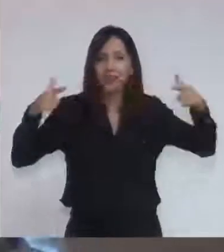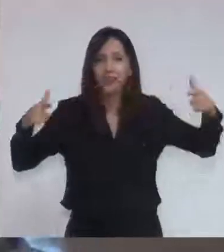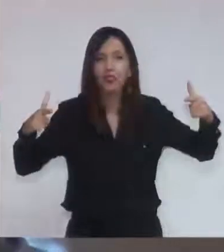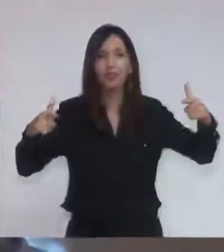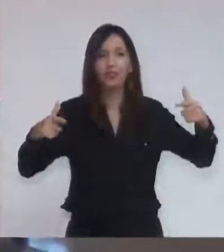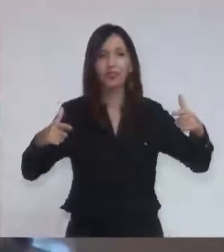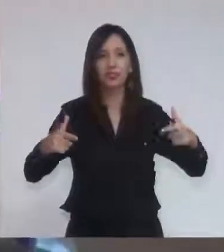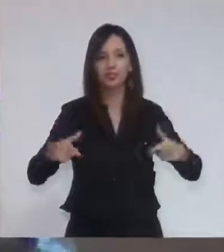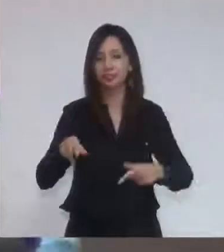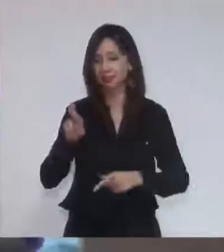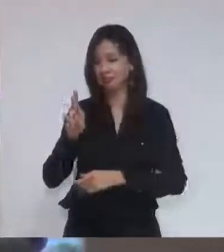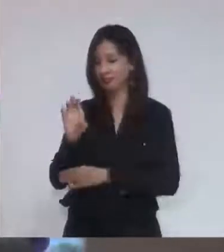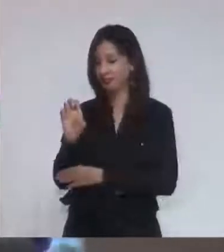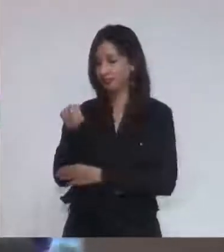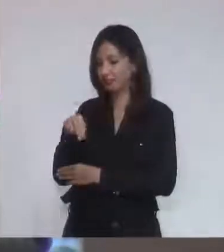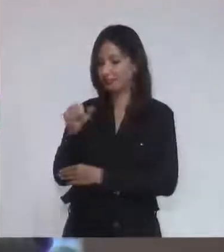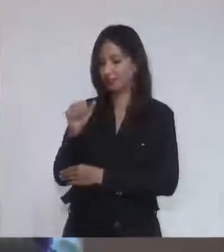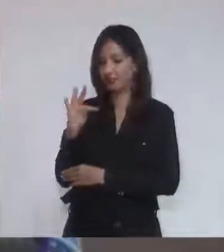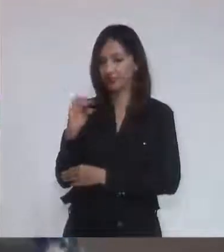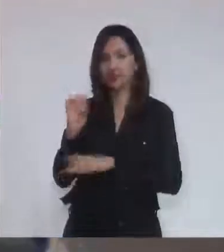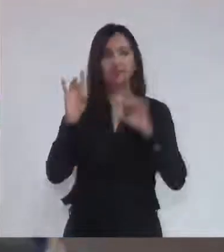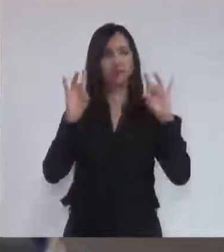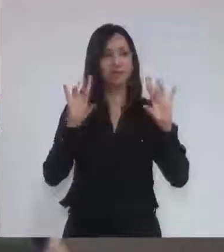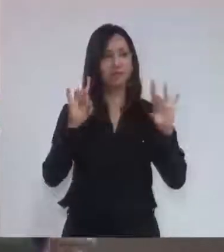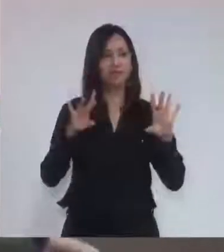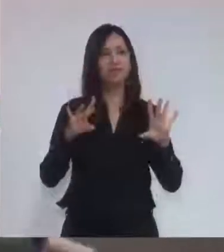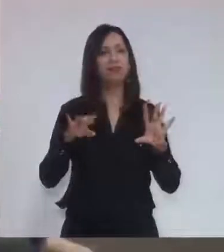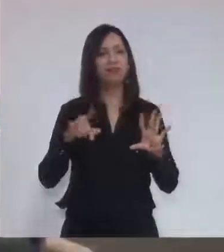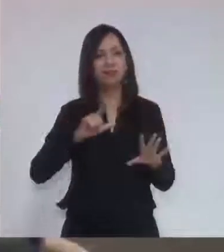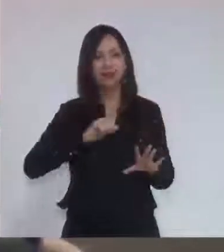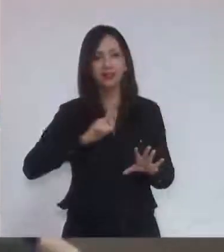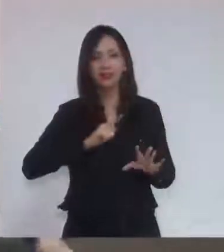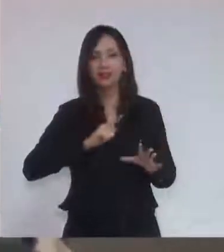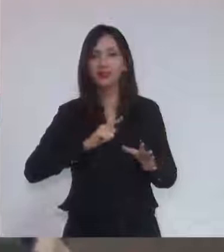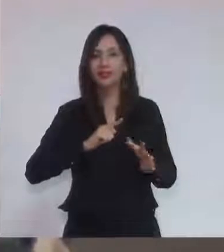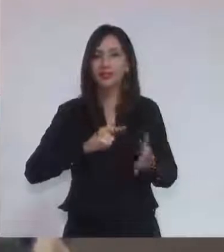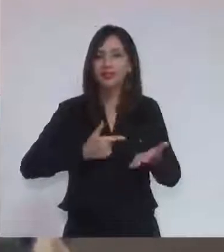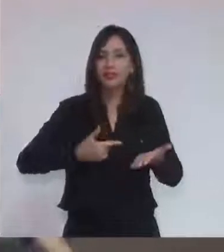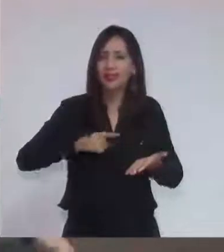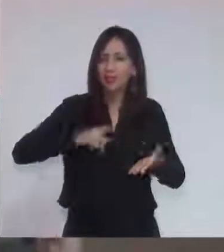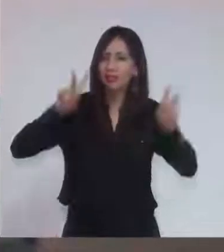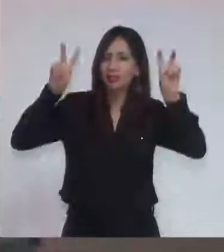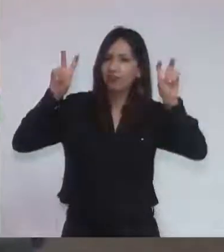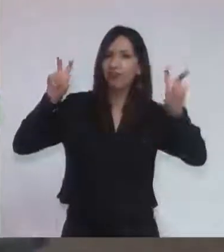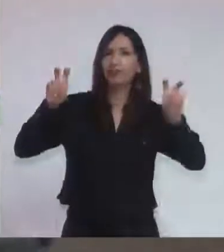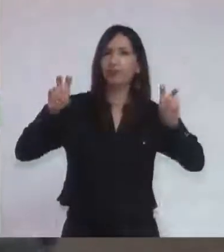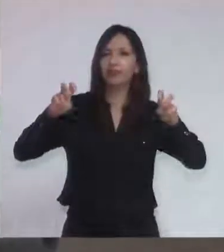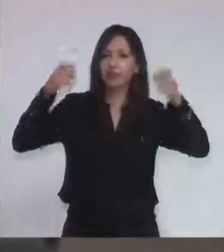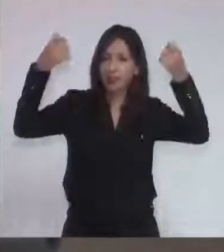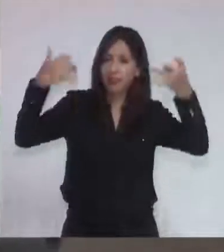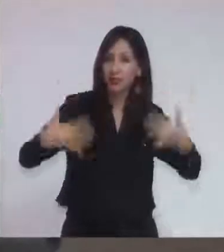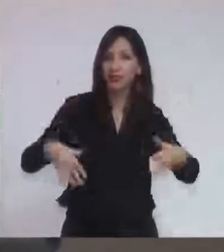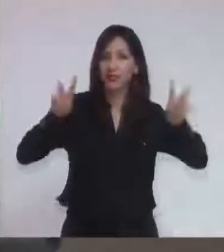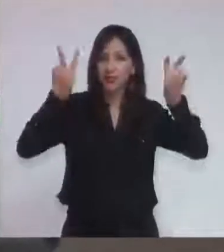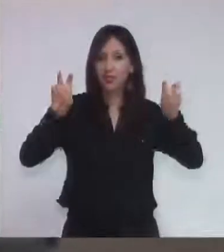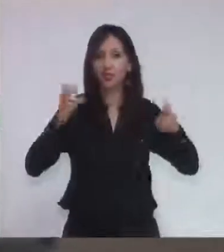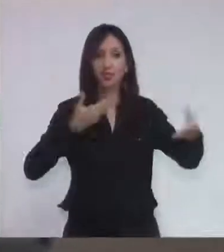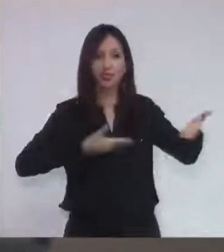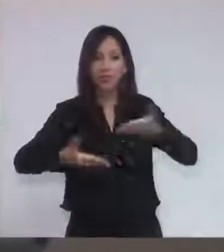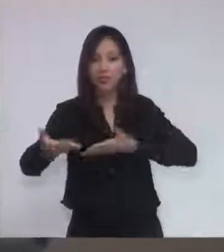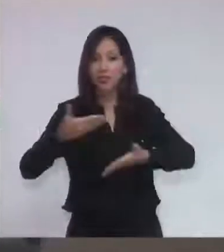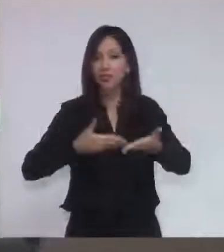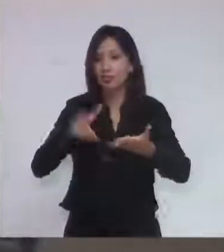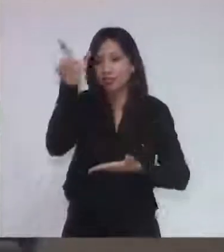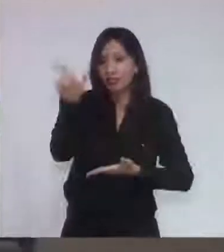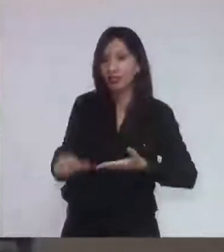Chiavenato, que é o especialista, quando ele trata do gerenciamento de pessoas, a gente precisa resgatar uma coisa que eu